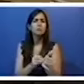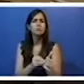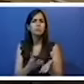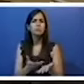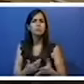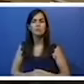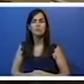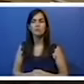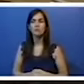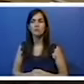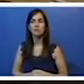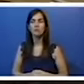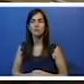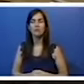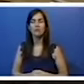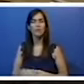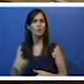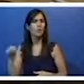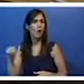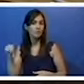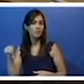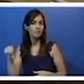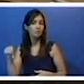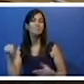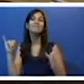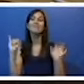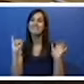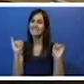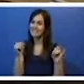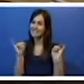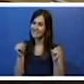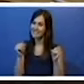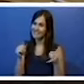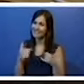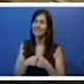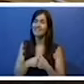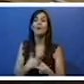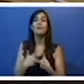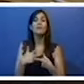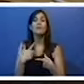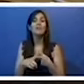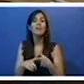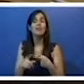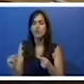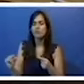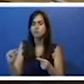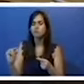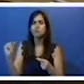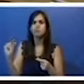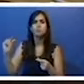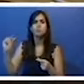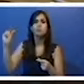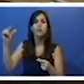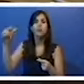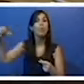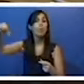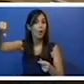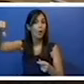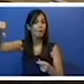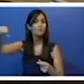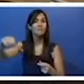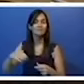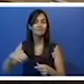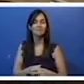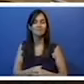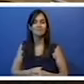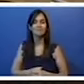Qual é a professora 9 exatamente quarto ano exatamente Rebeca Adrian Alejandro